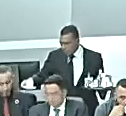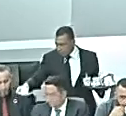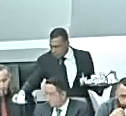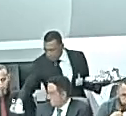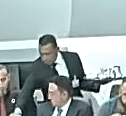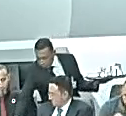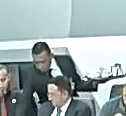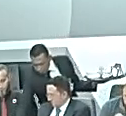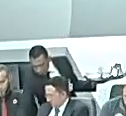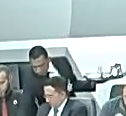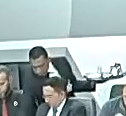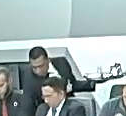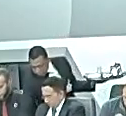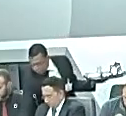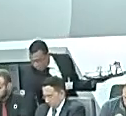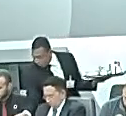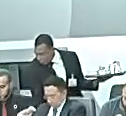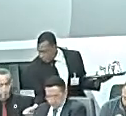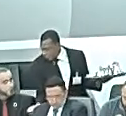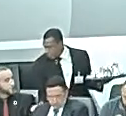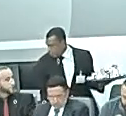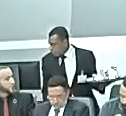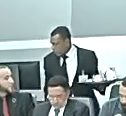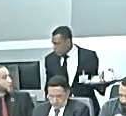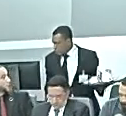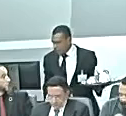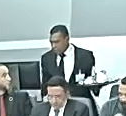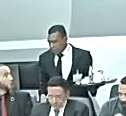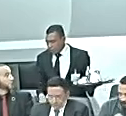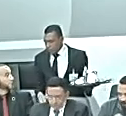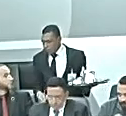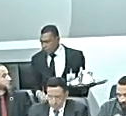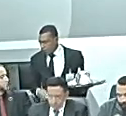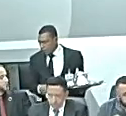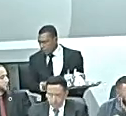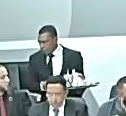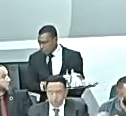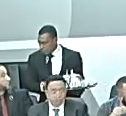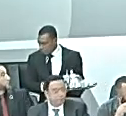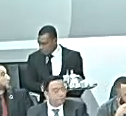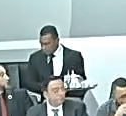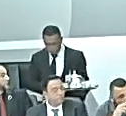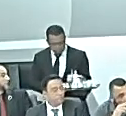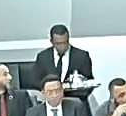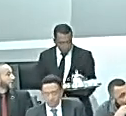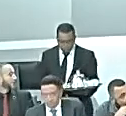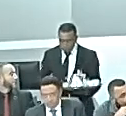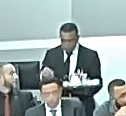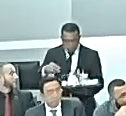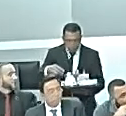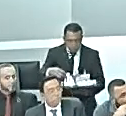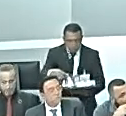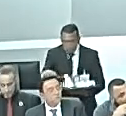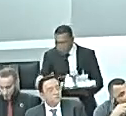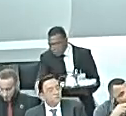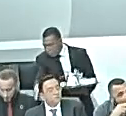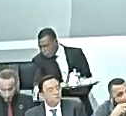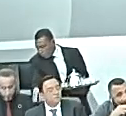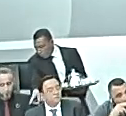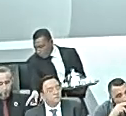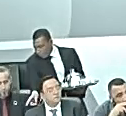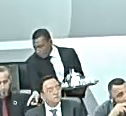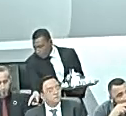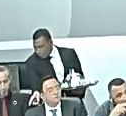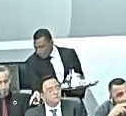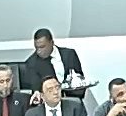da área de segurança se não o cara faz igual a denúncia que chega aqui né gente o cara pega viatura do sistema prisional